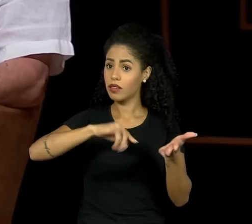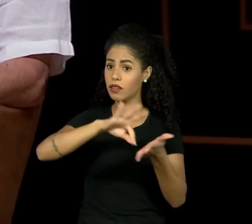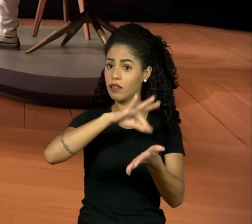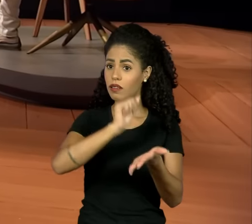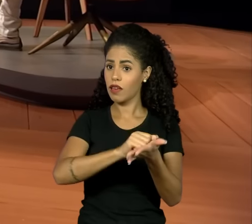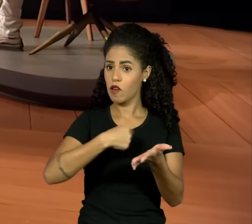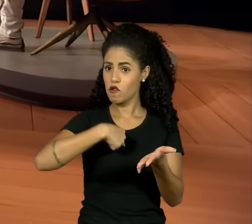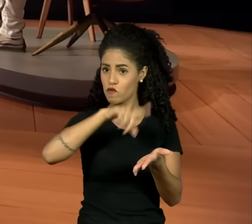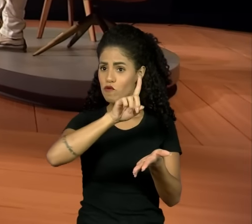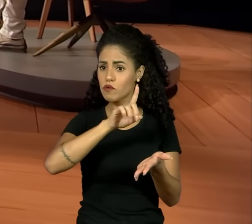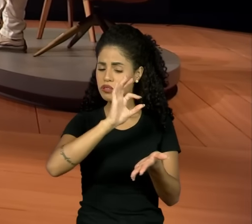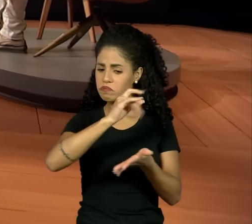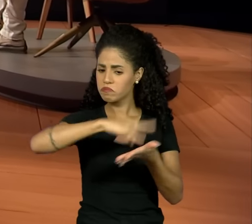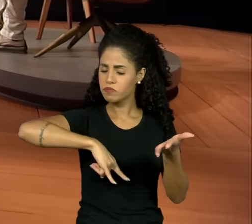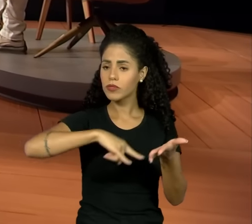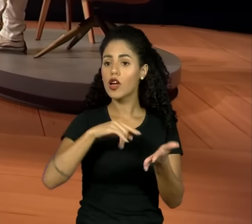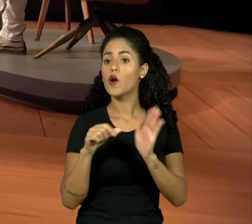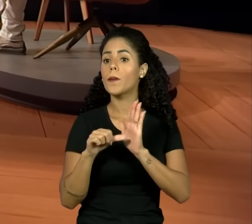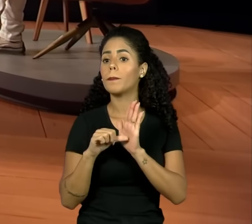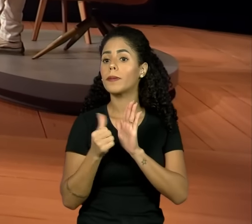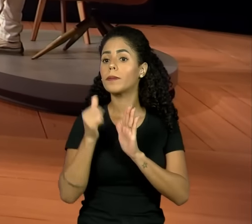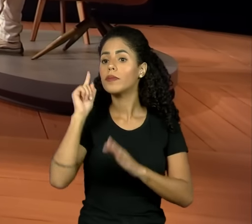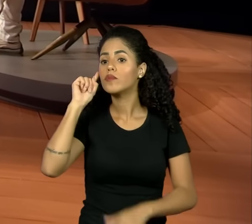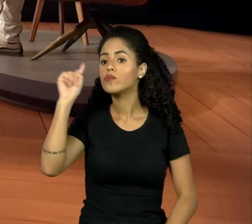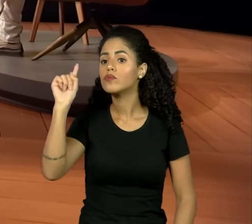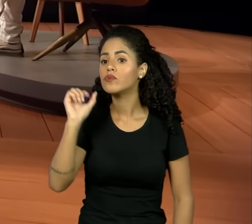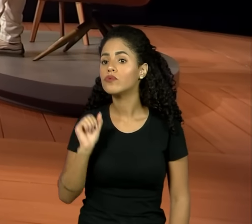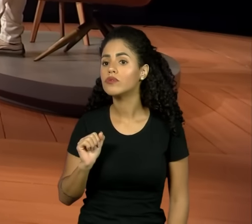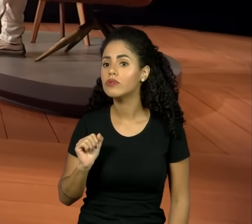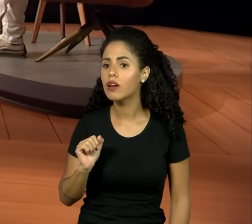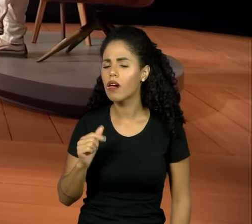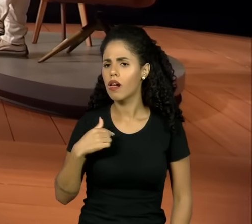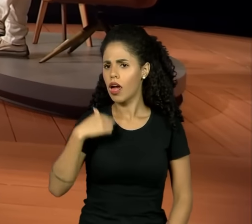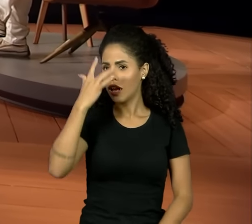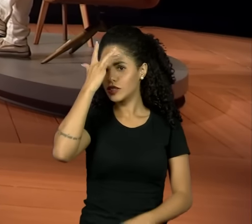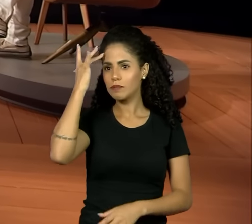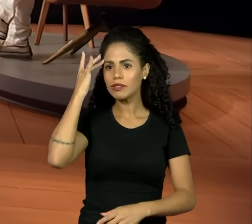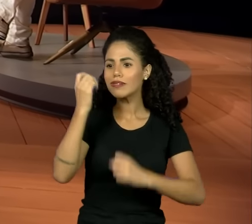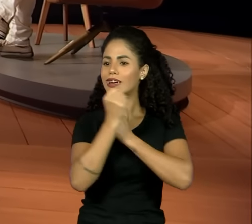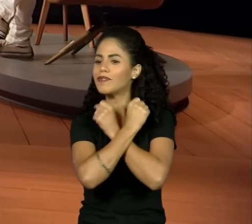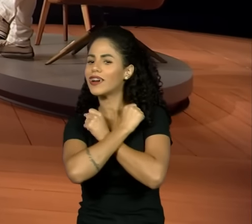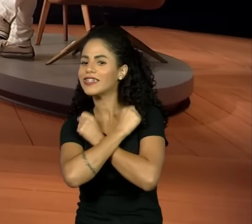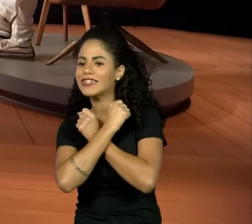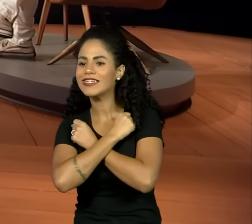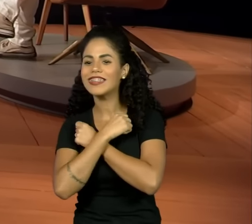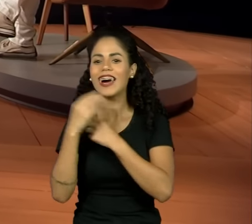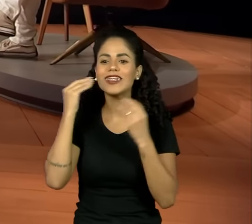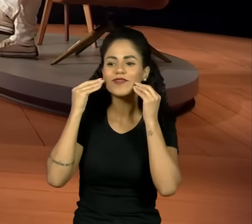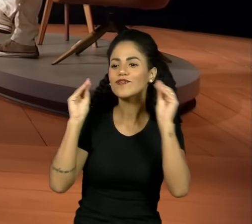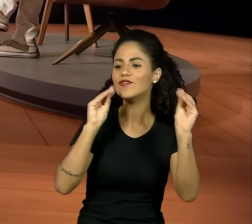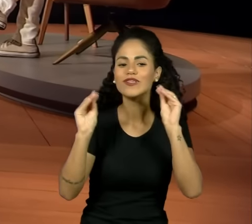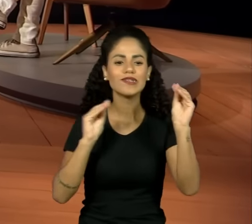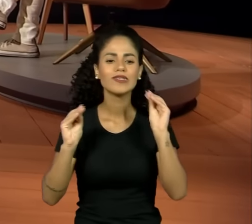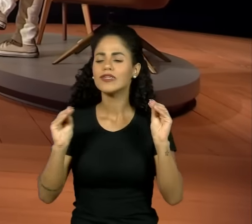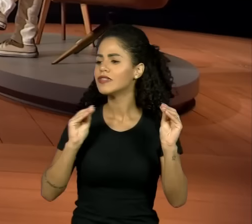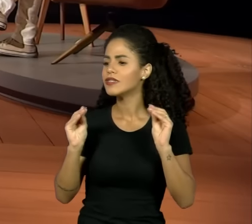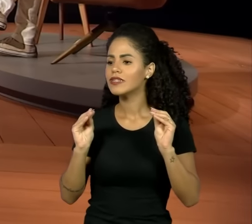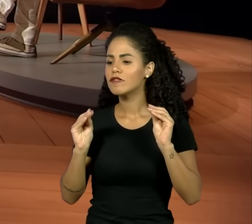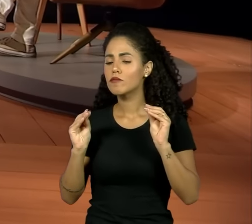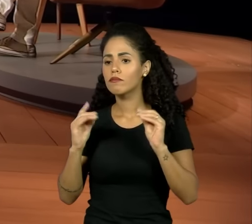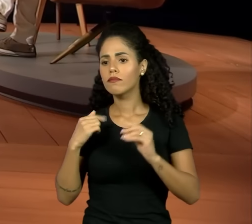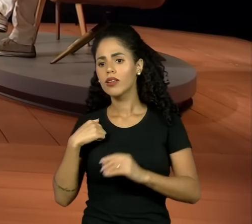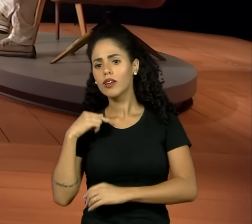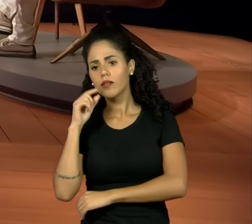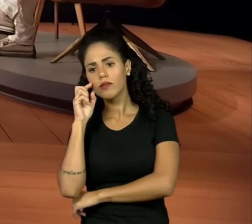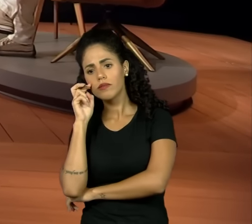matrícula E aí no primeiro dia pô todo mundo se beijando se abraçando eu falei cara Hum eu descobri